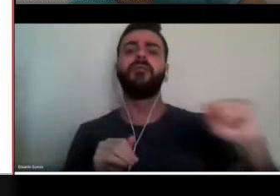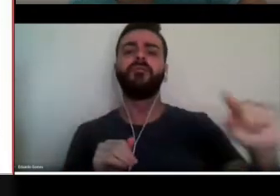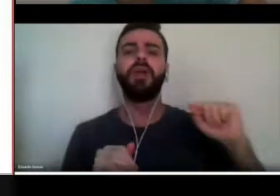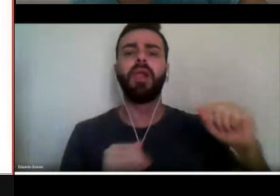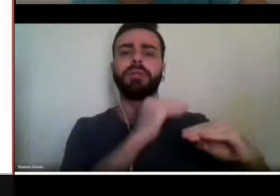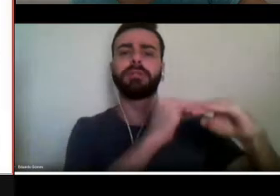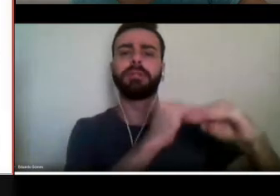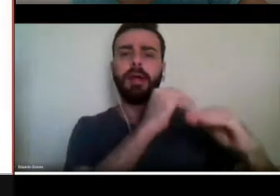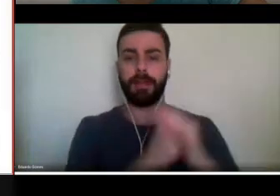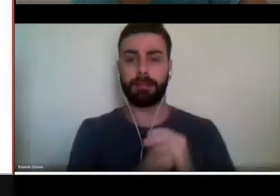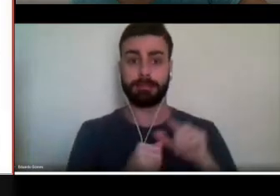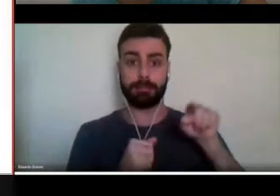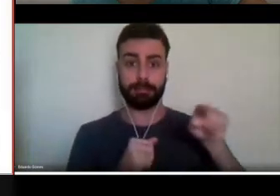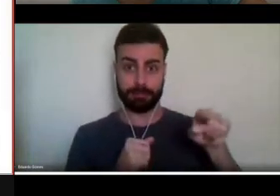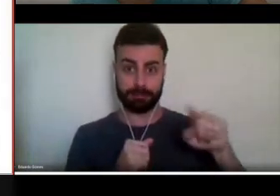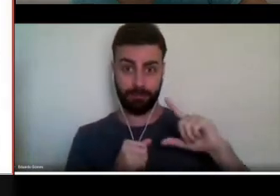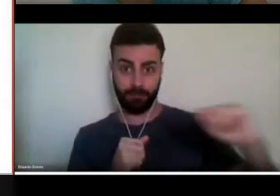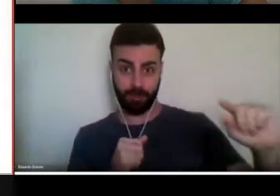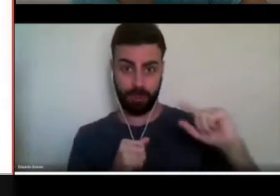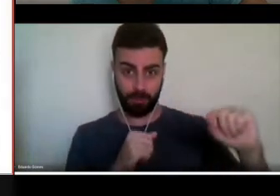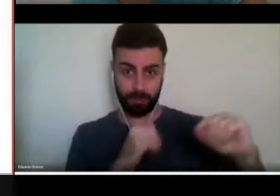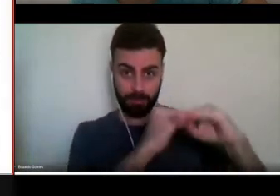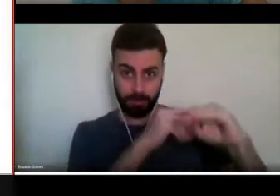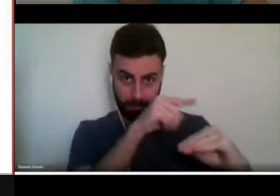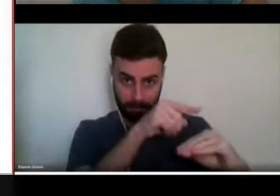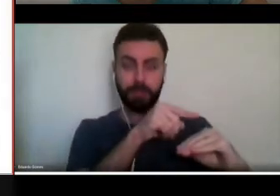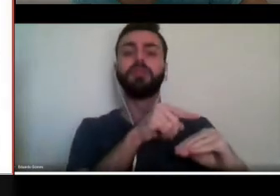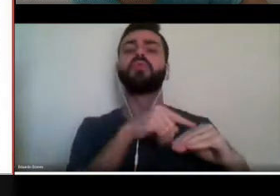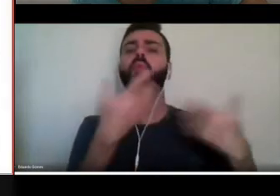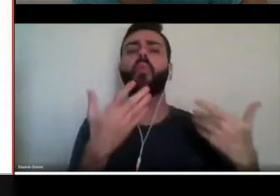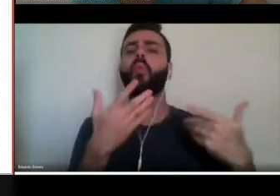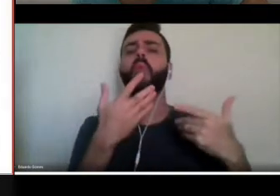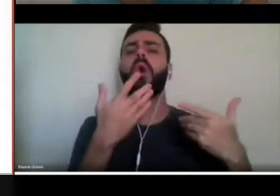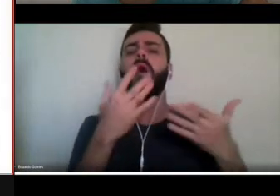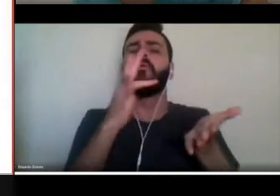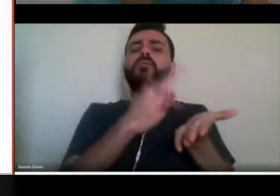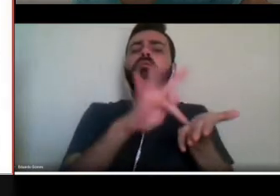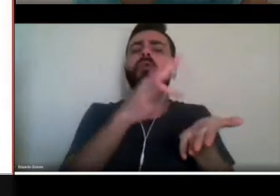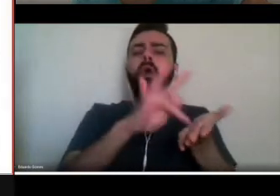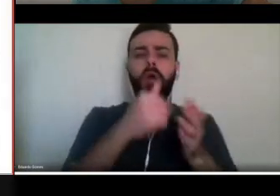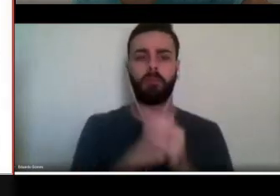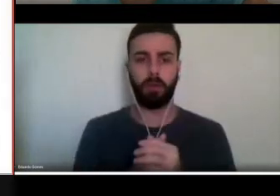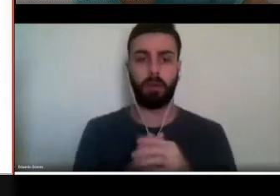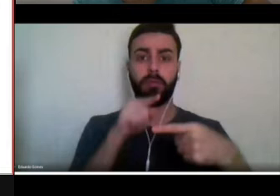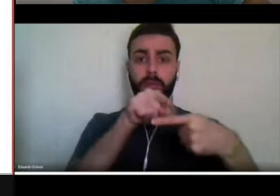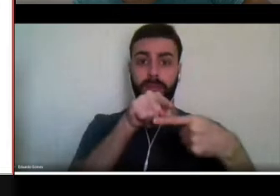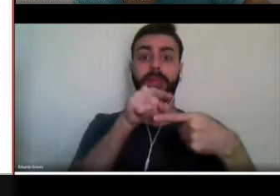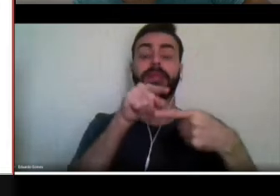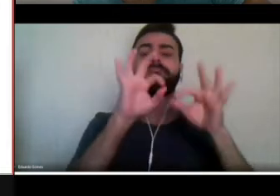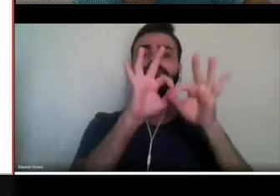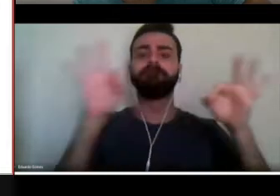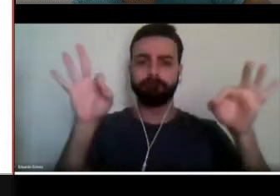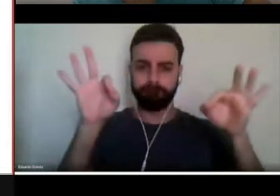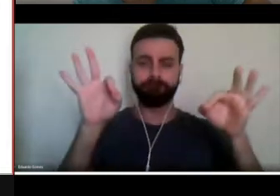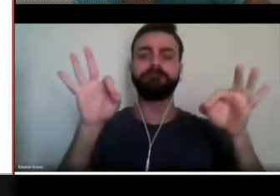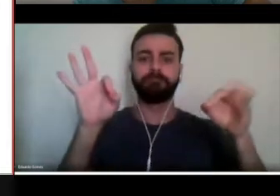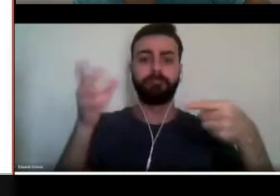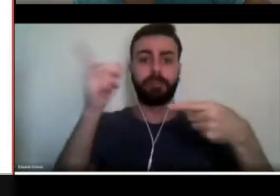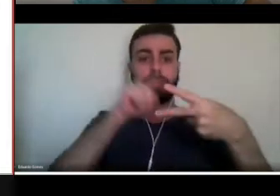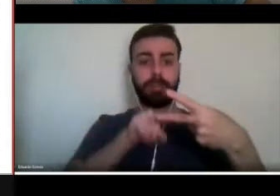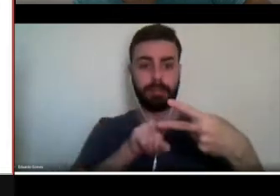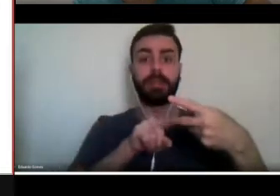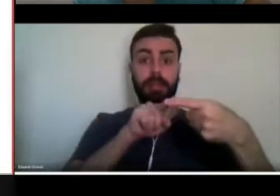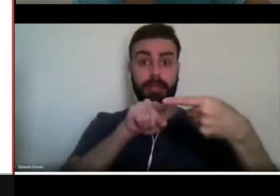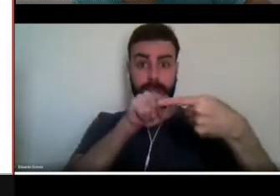média, ela é o deslocamento total pelo tempo total. E a aceleração média é a